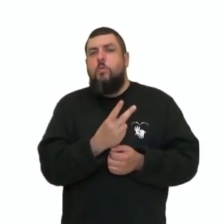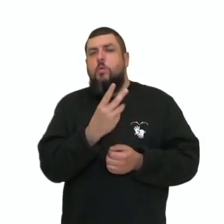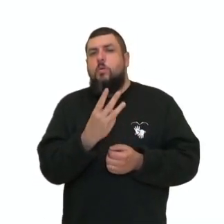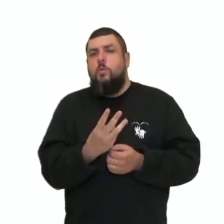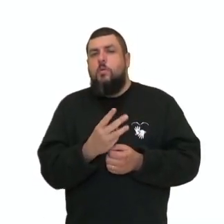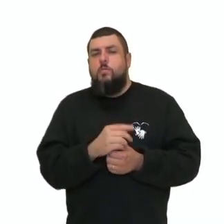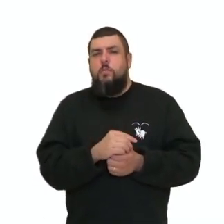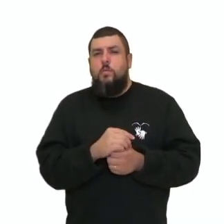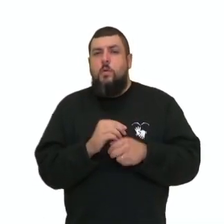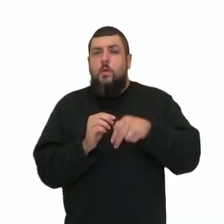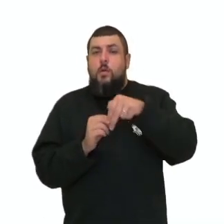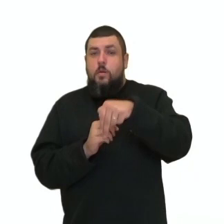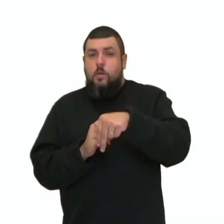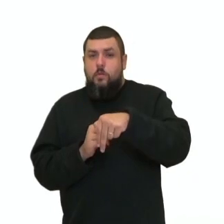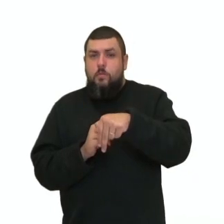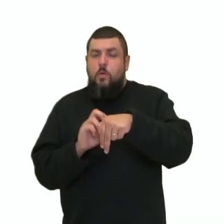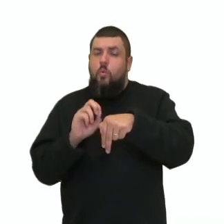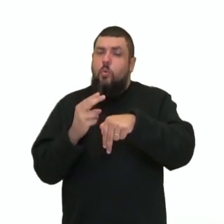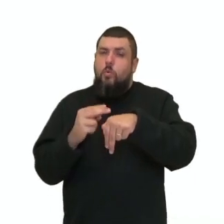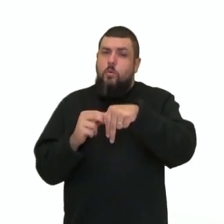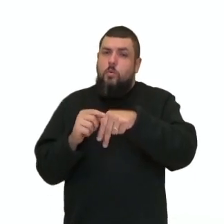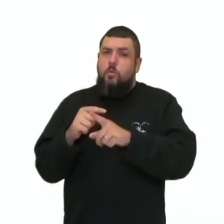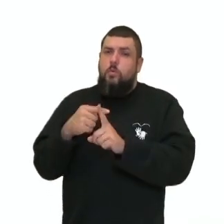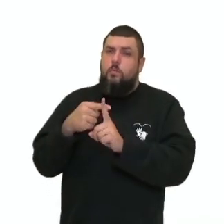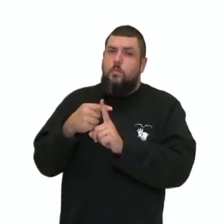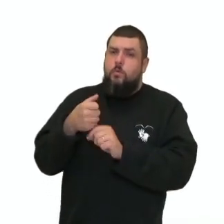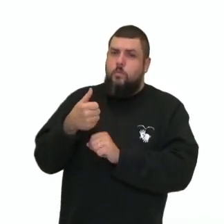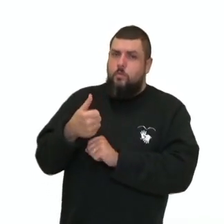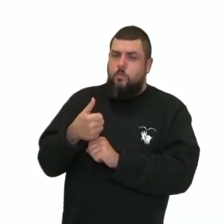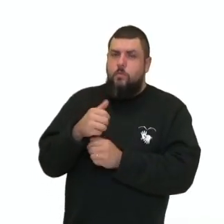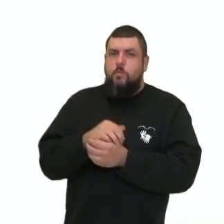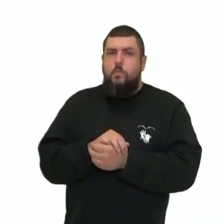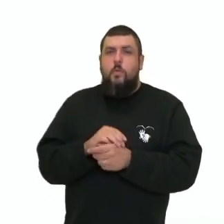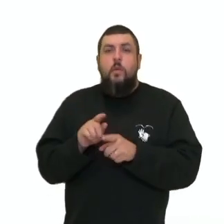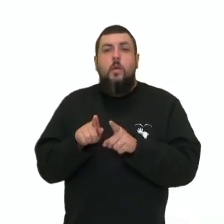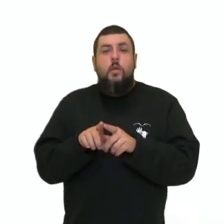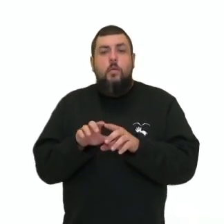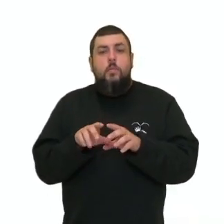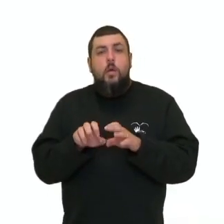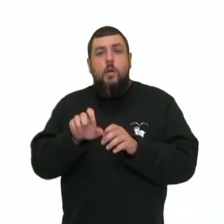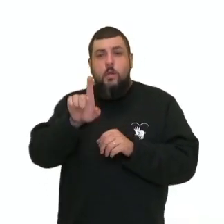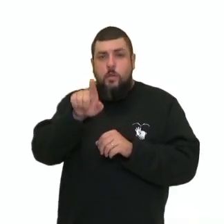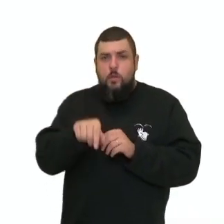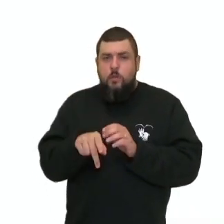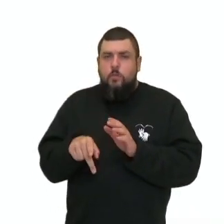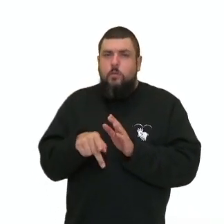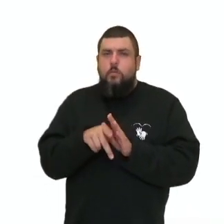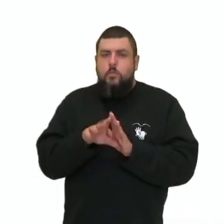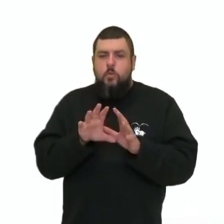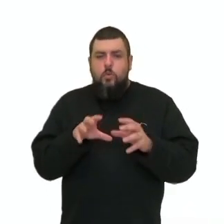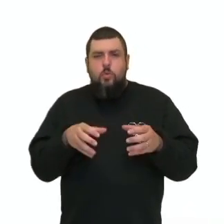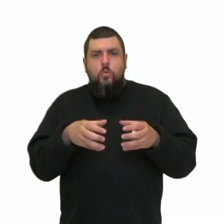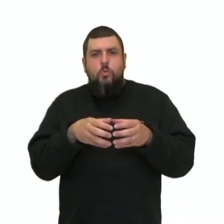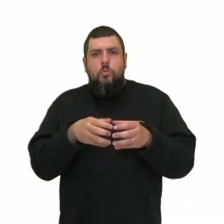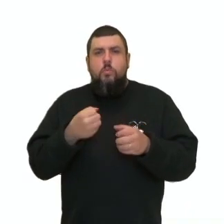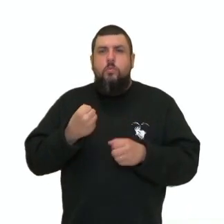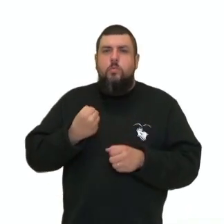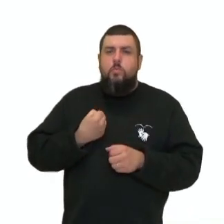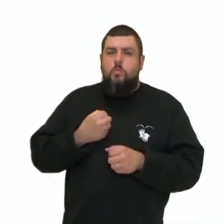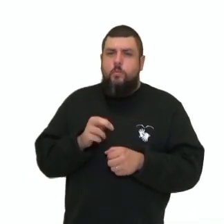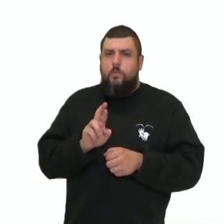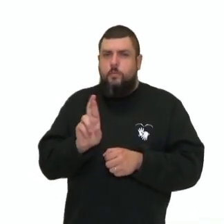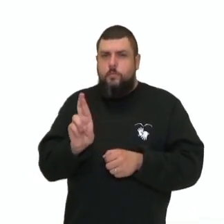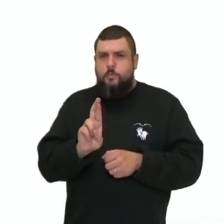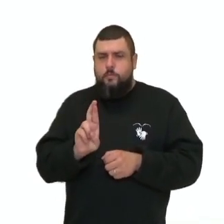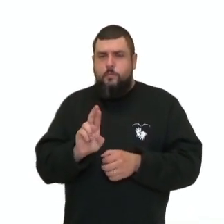1, e tomando valores no conjunto dos números reais, essa letrinha R representando o